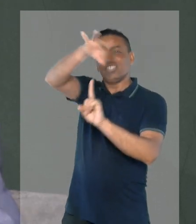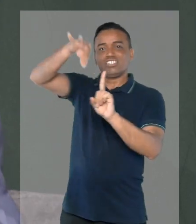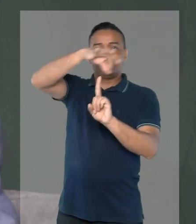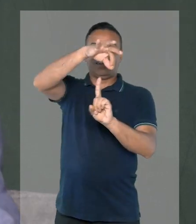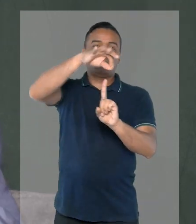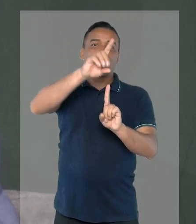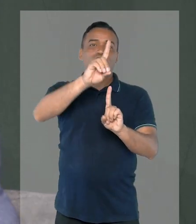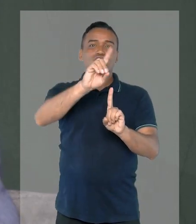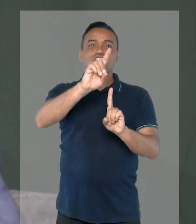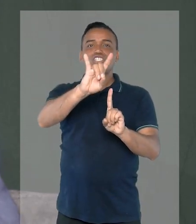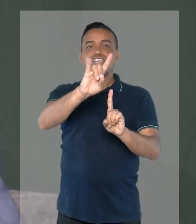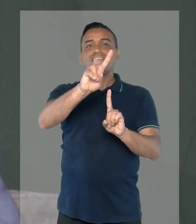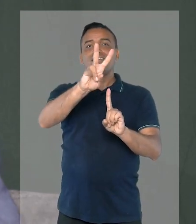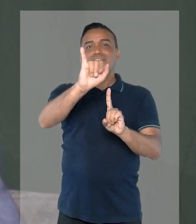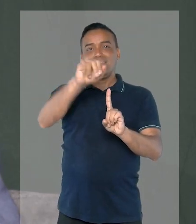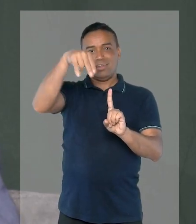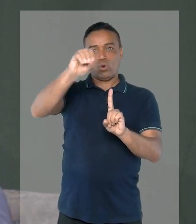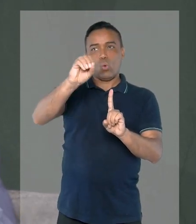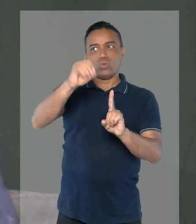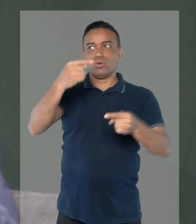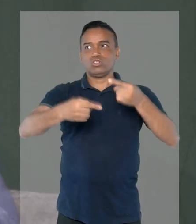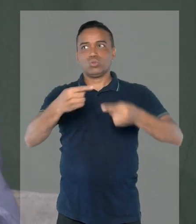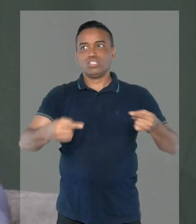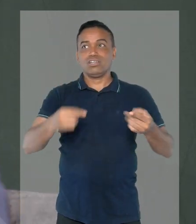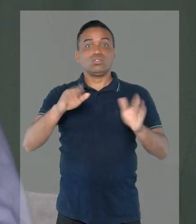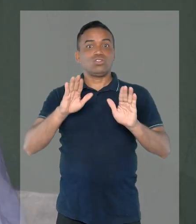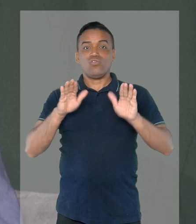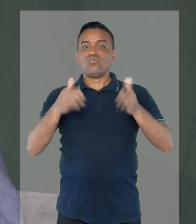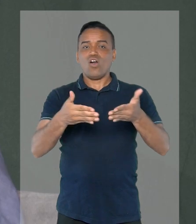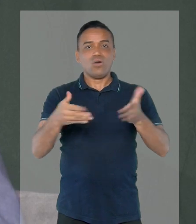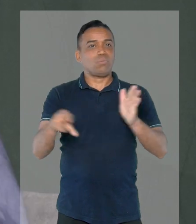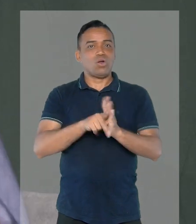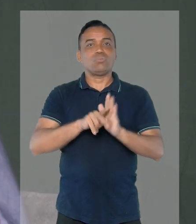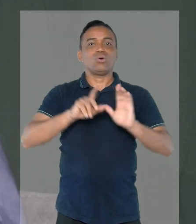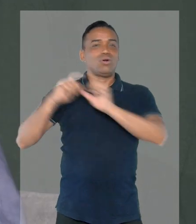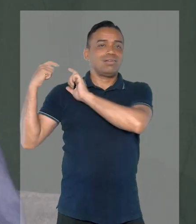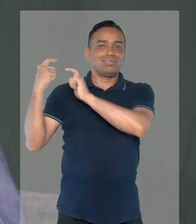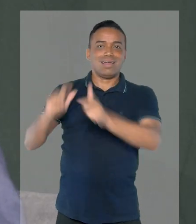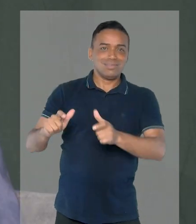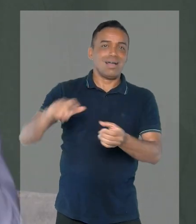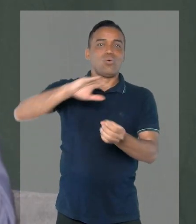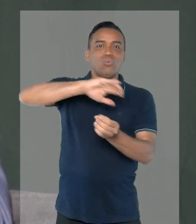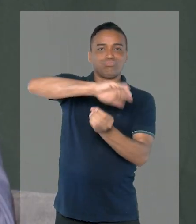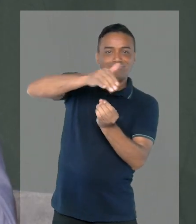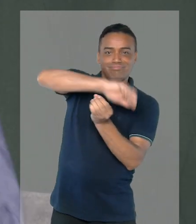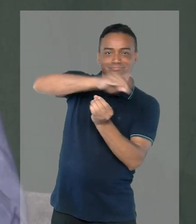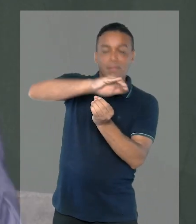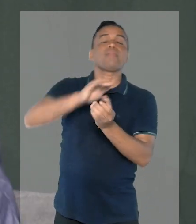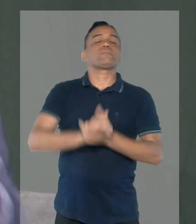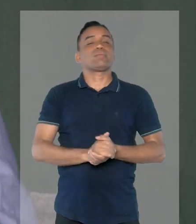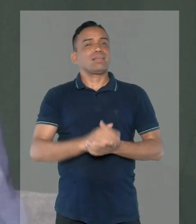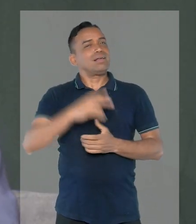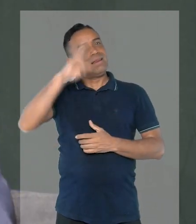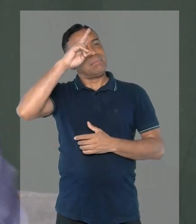E, enfim, a gente discutindo muito isso. Essa questão ela é muito central na tradição ocidental. Então, se a gente for pensar o Dante na Divina Comédia,